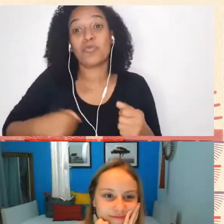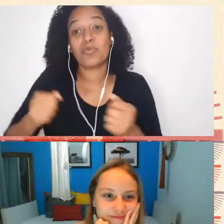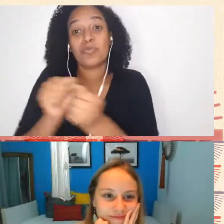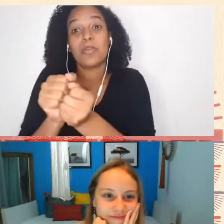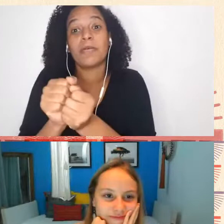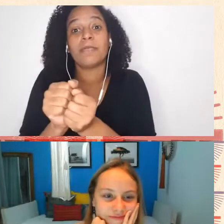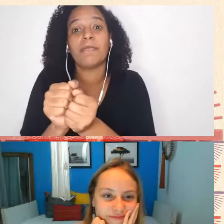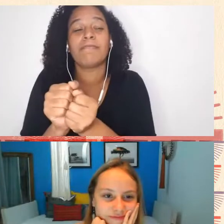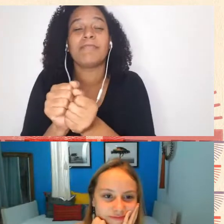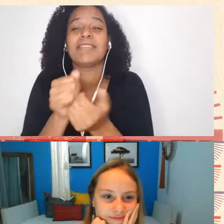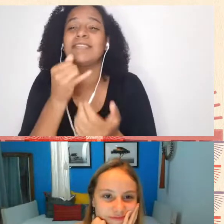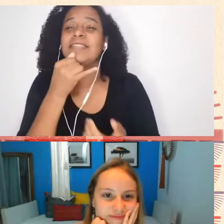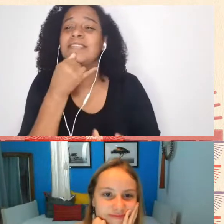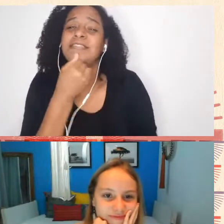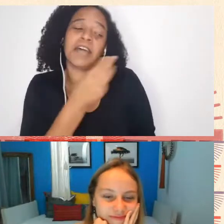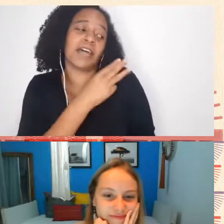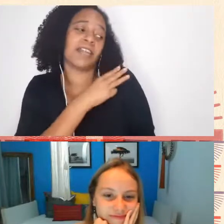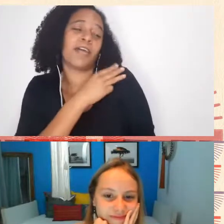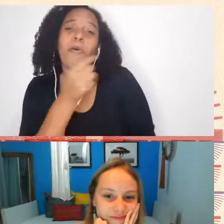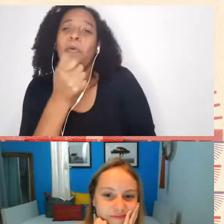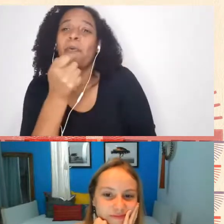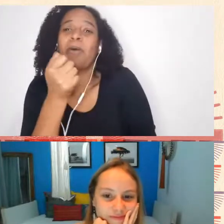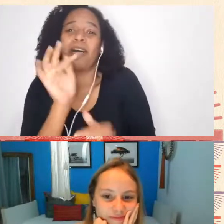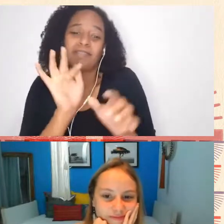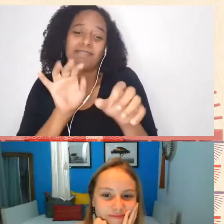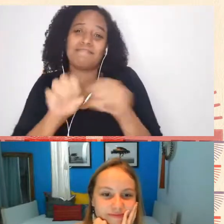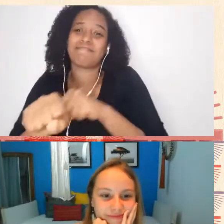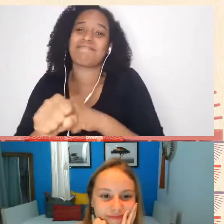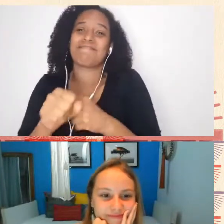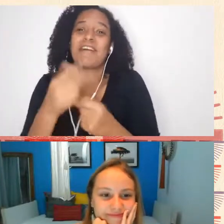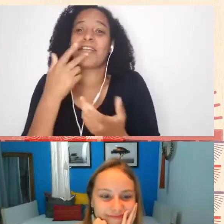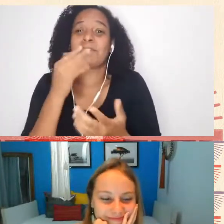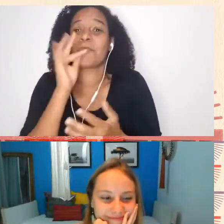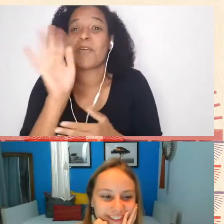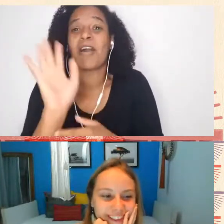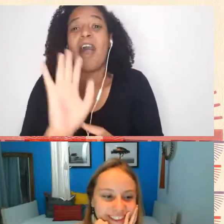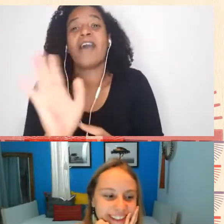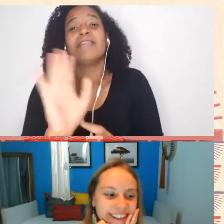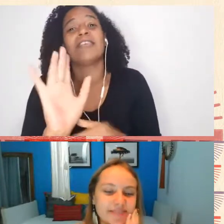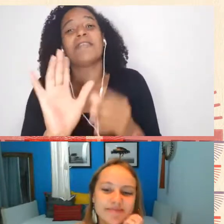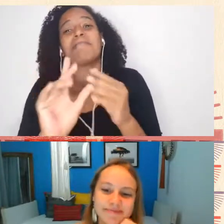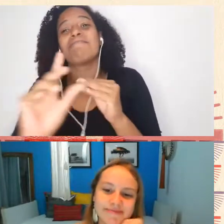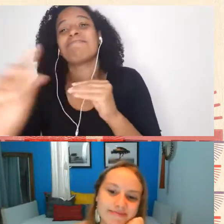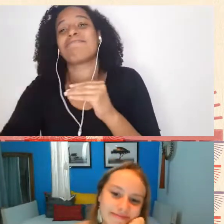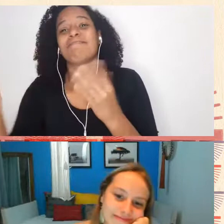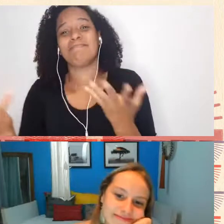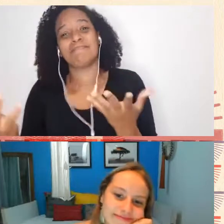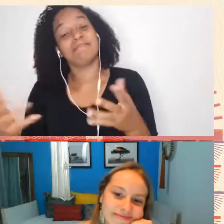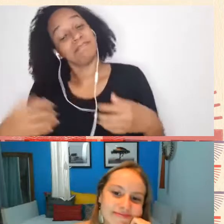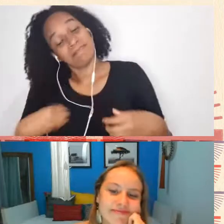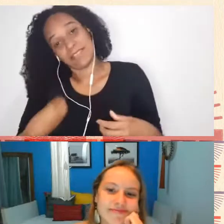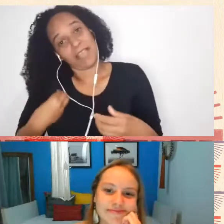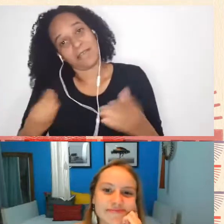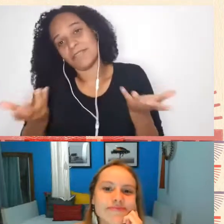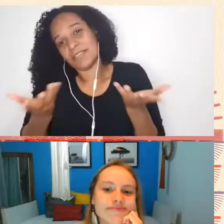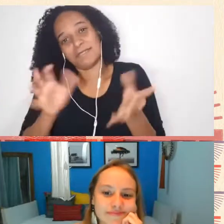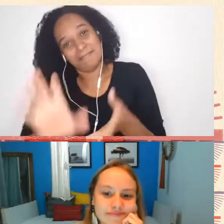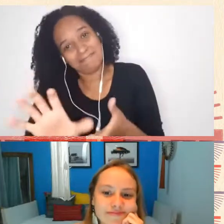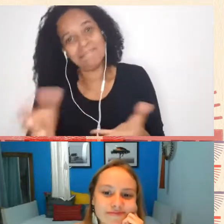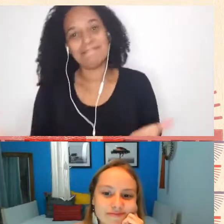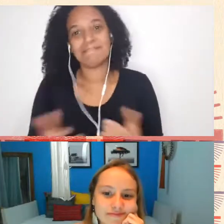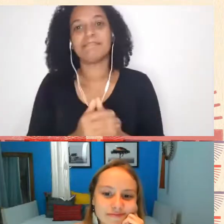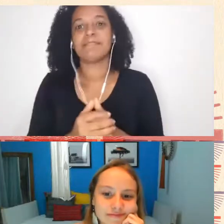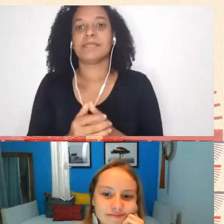estão no terceiro e vai ser muito difícil dar tchau assim, mas faz parte da vida, né? Quero